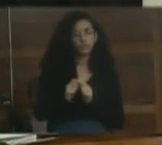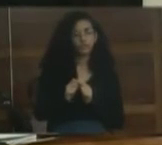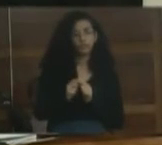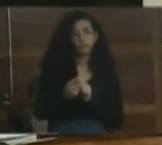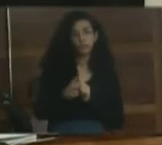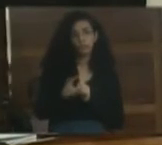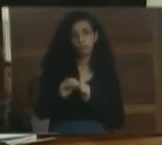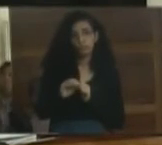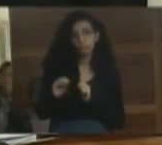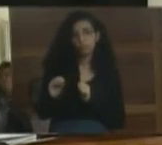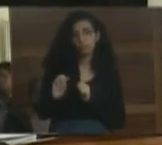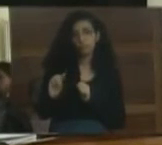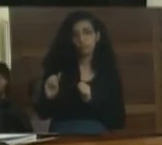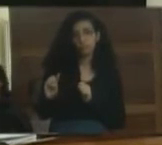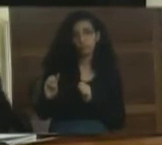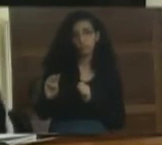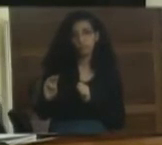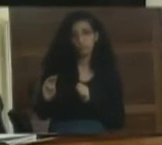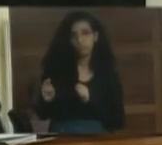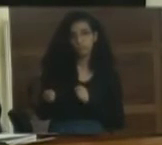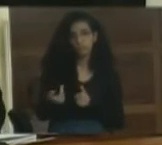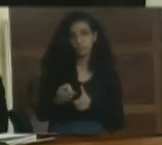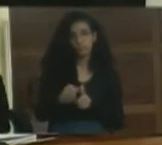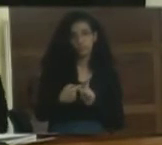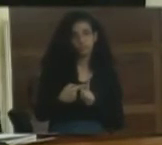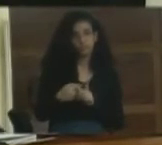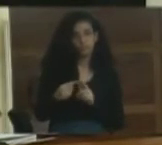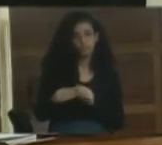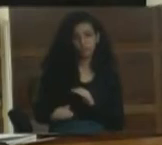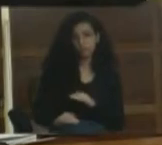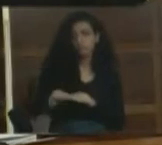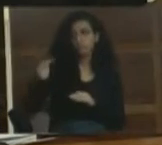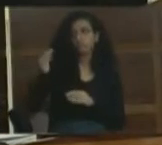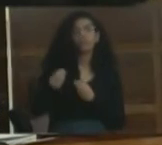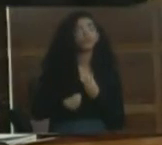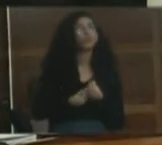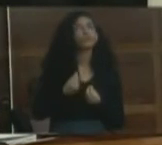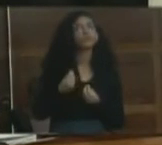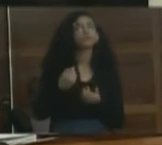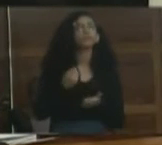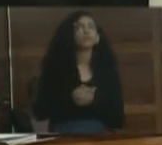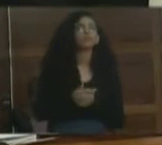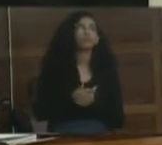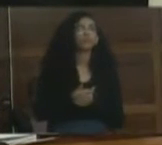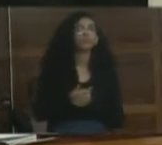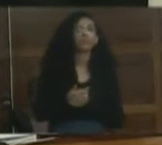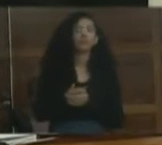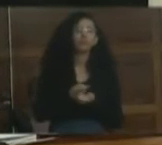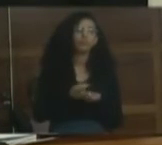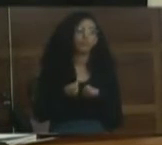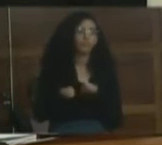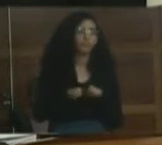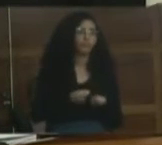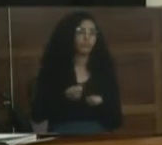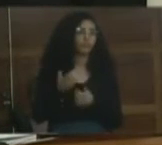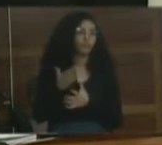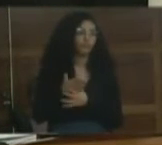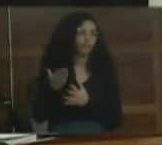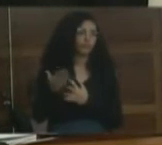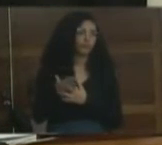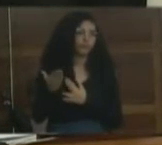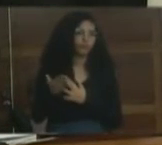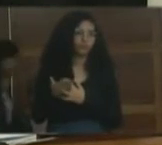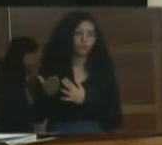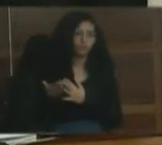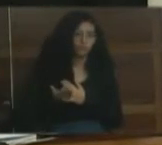de dívida para 172 milhões que os números estão aí como você fizer apagando renegociando parceirão todos os